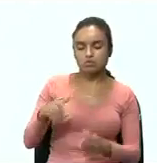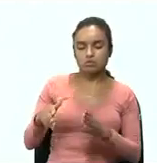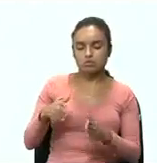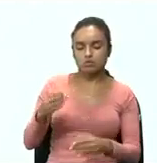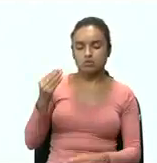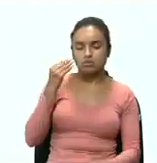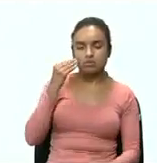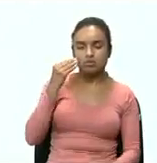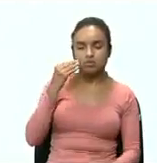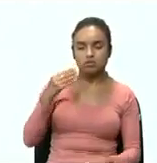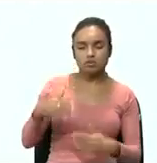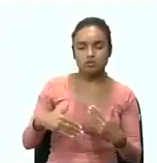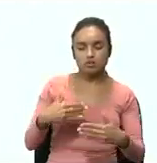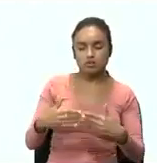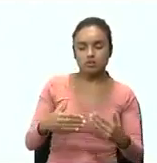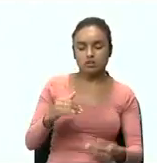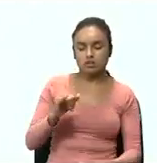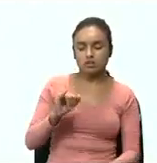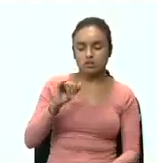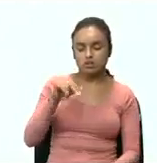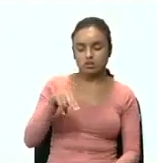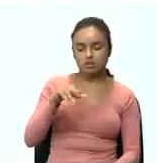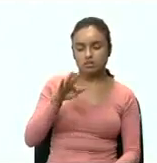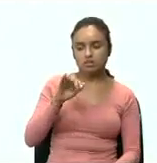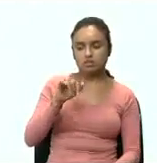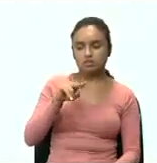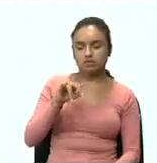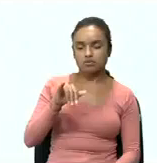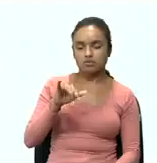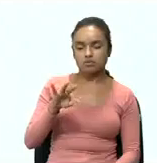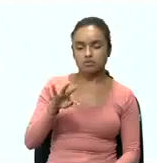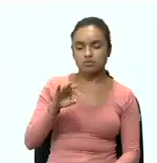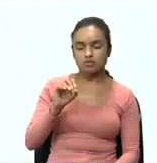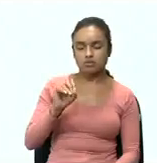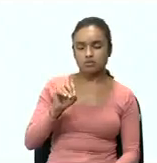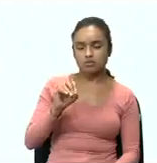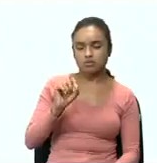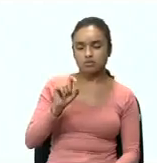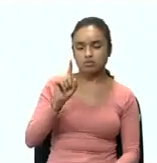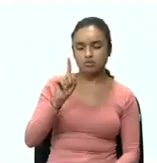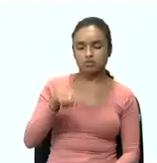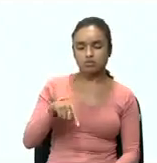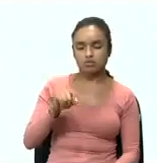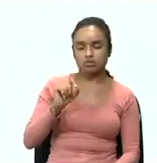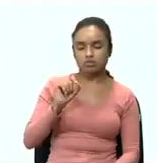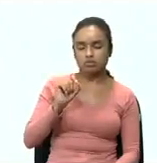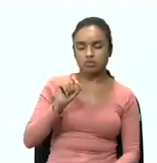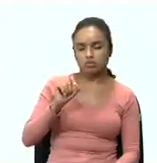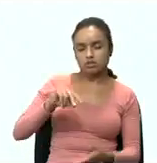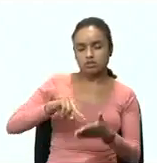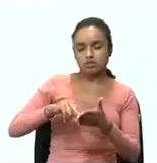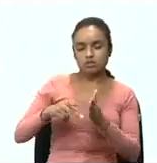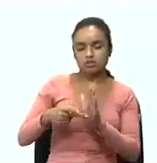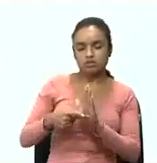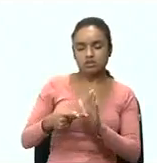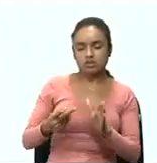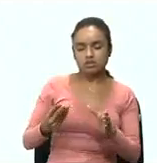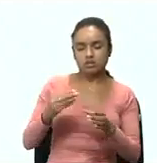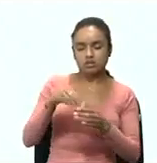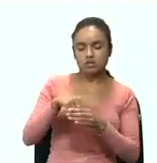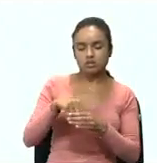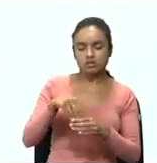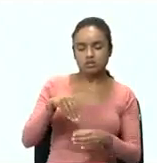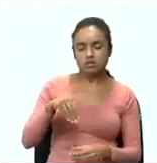nesse infinito? Quando nós chegamos no teste da integral a infinito, o que significa? Que a integral imprópria